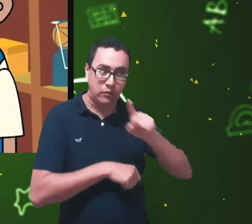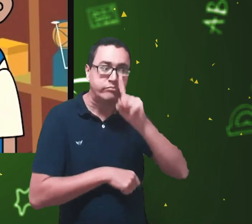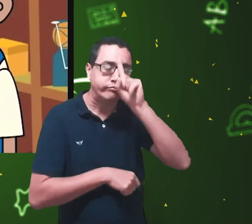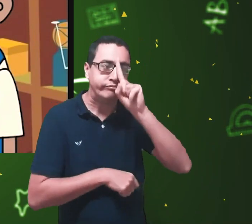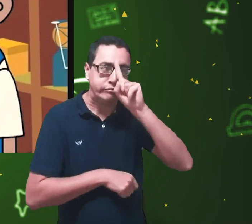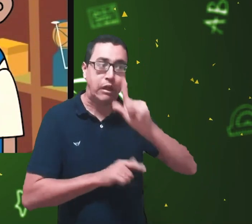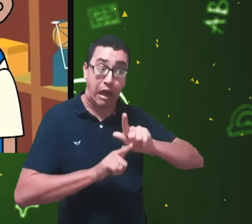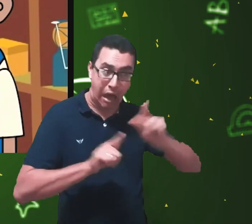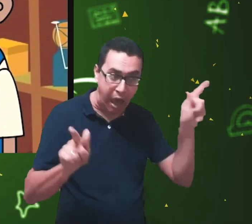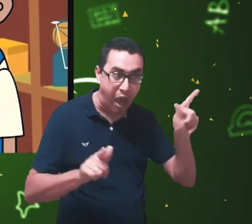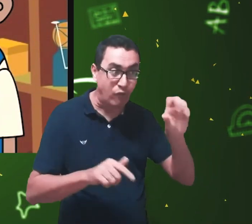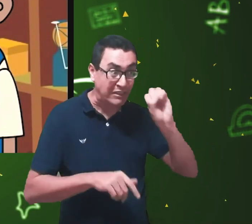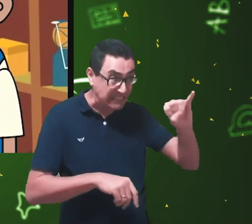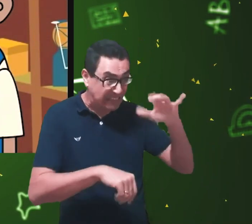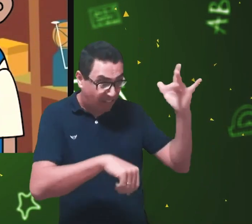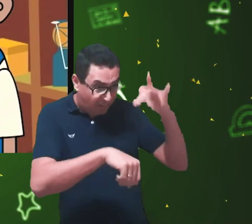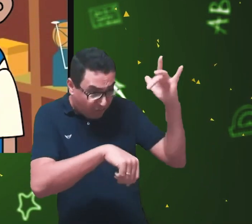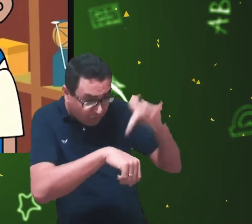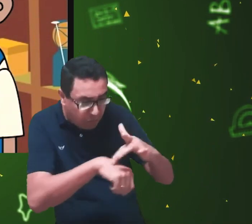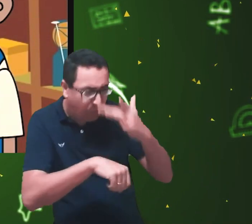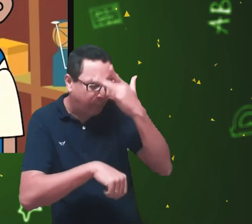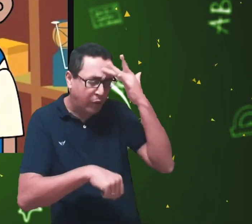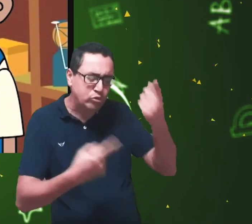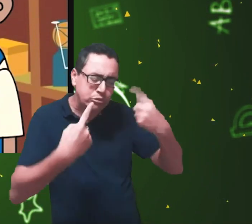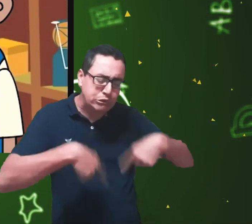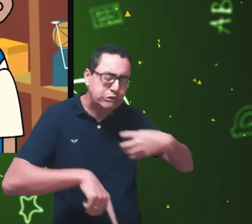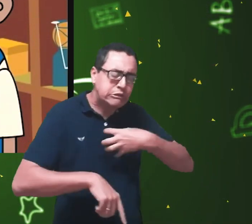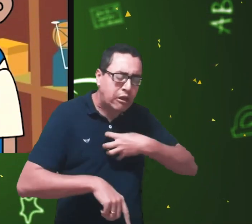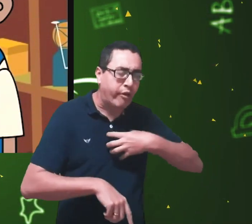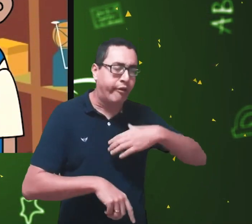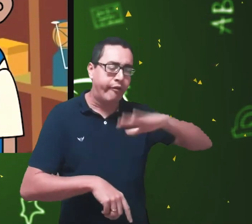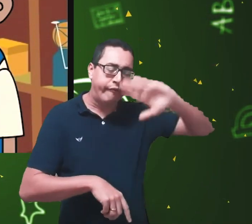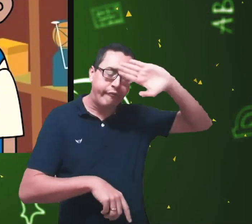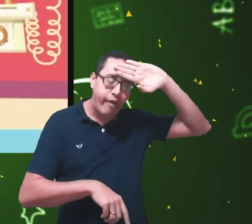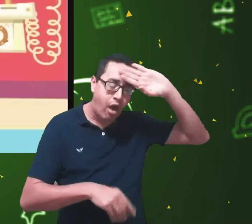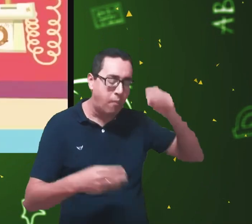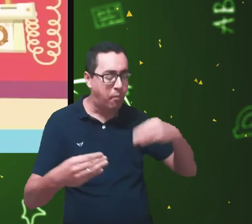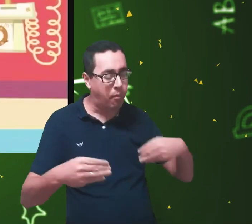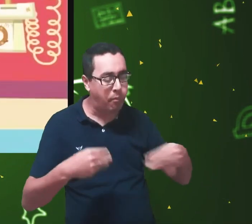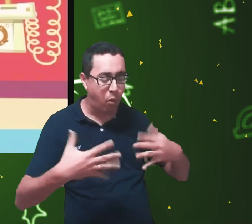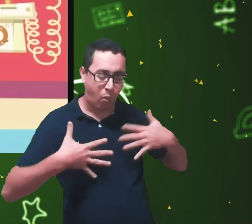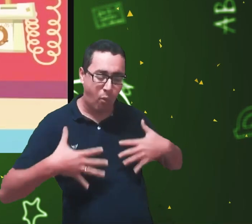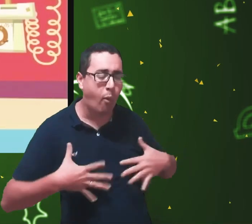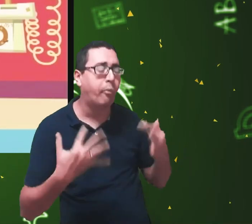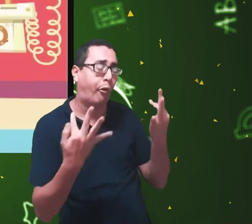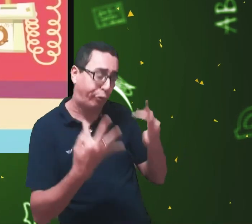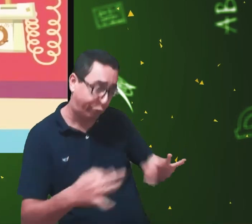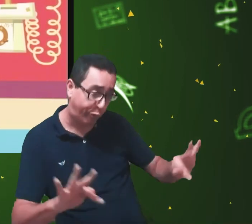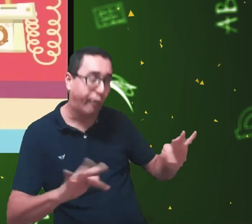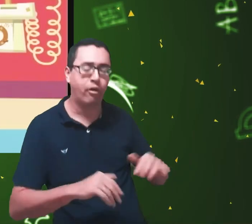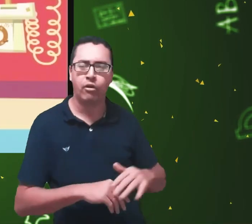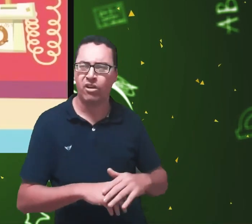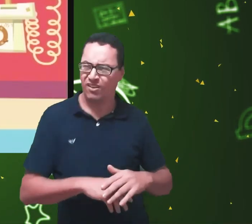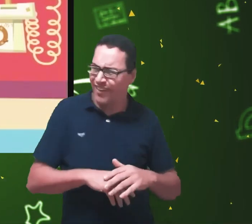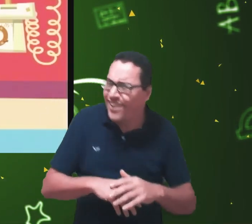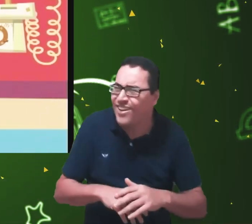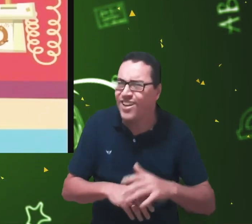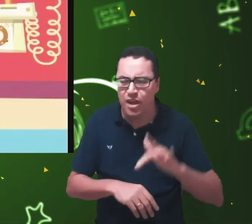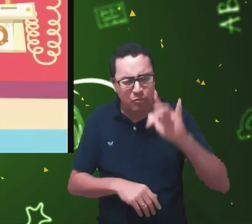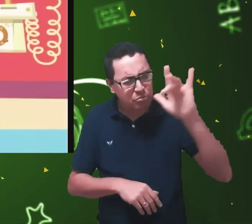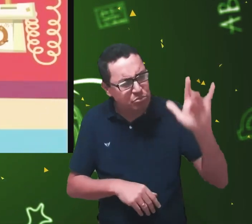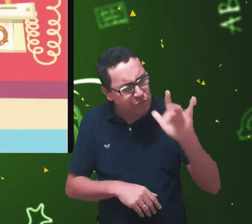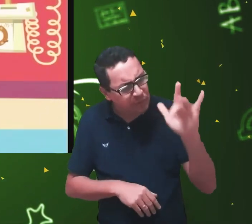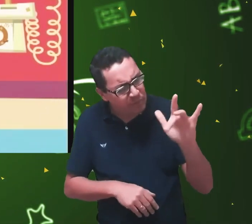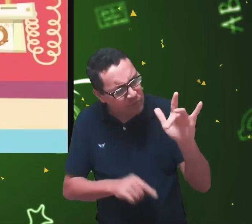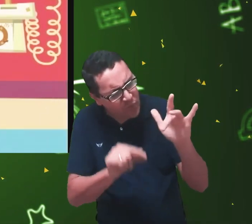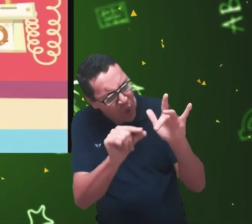febre, moleza, sente dores no corpo. Uma coisa terrível, minha filha. E é esse mosquitinho tão pequenininho